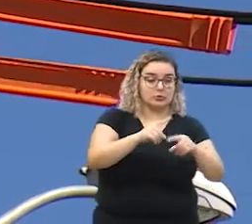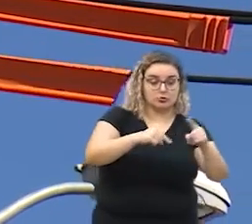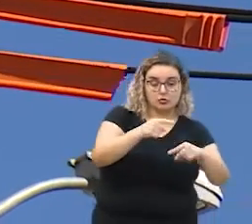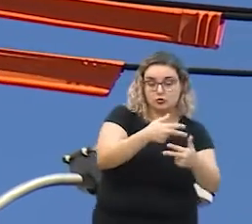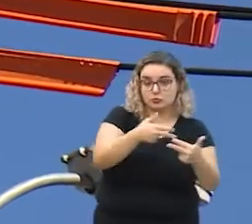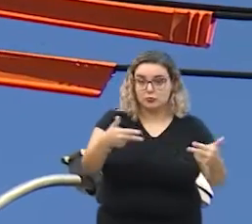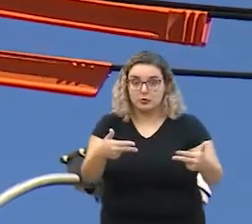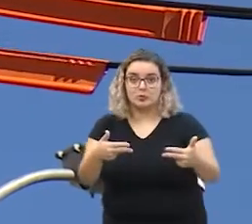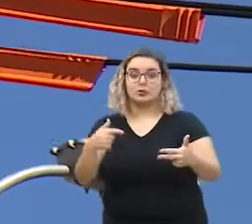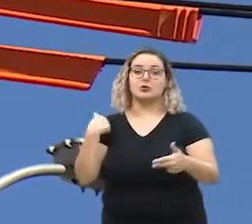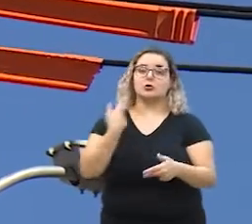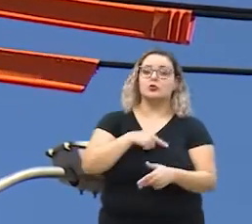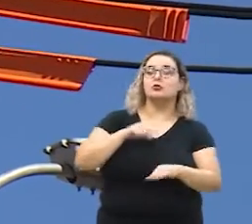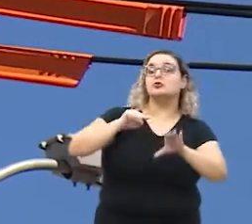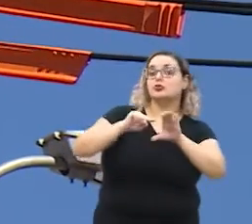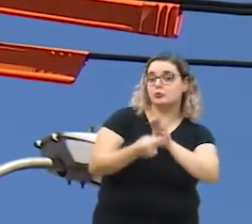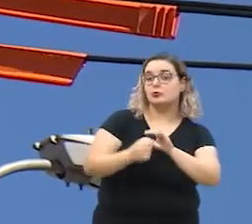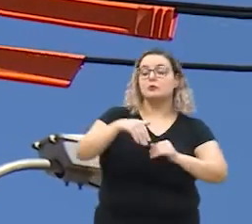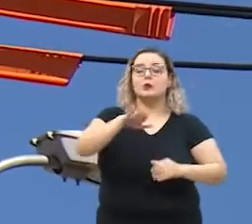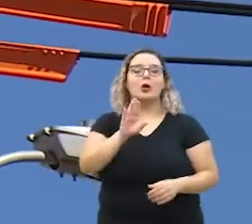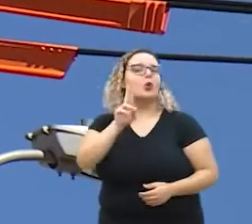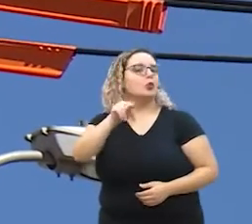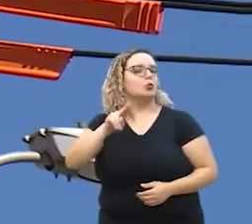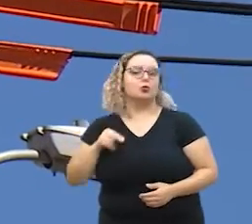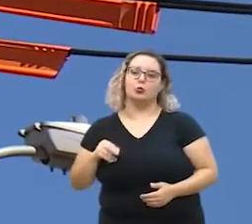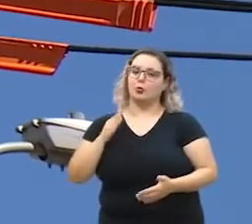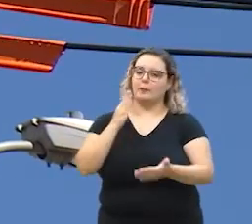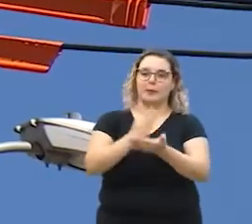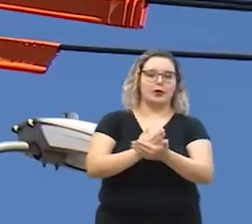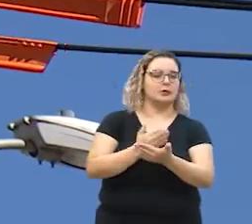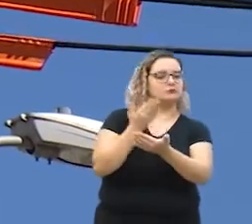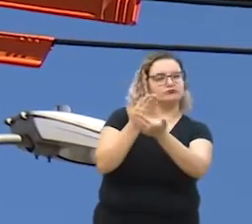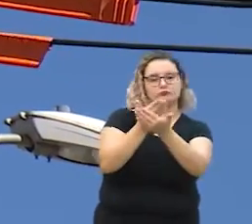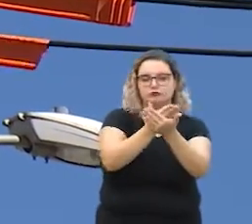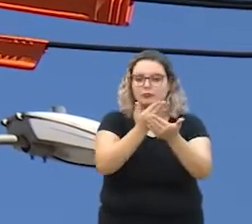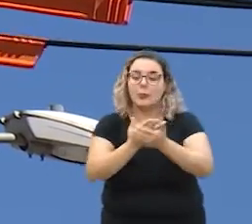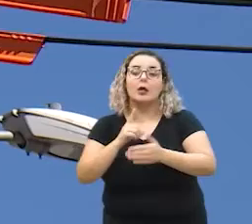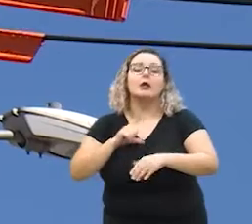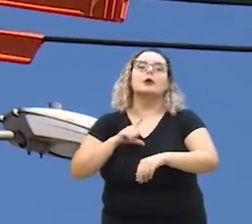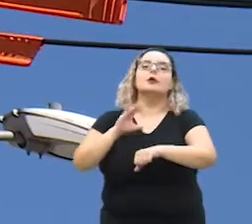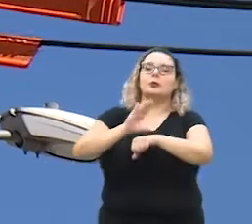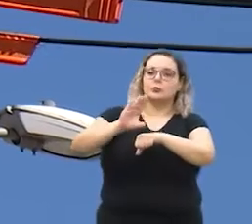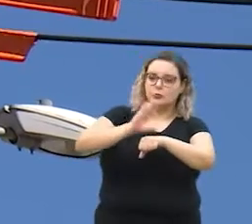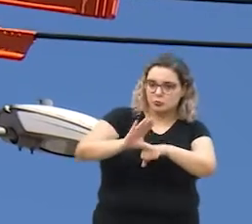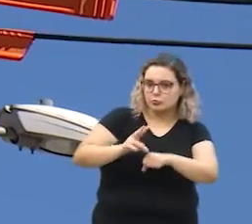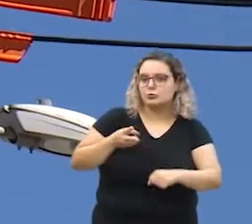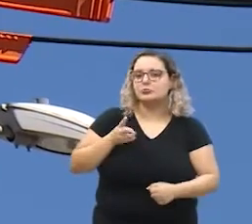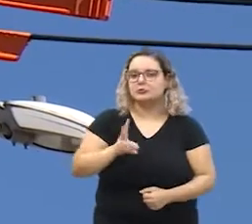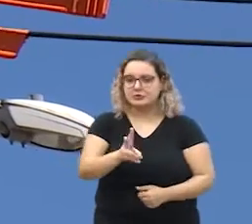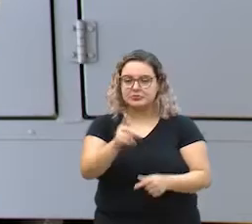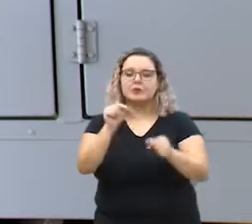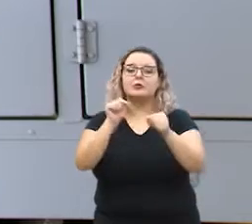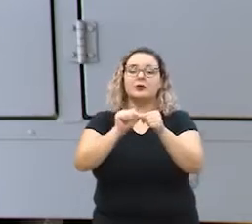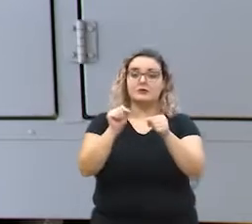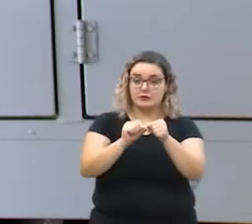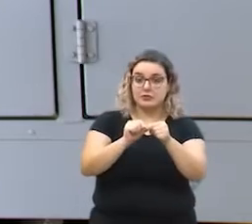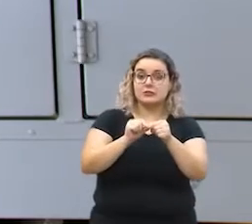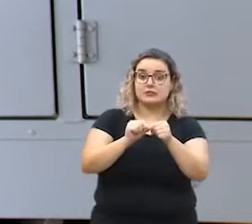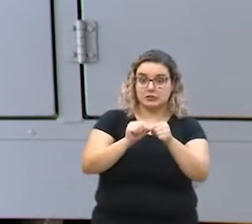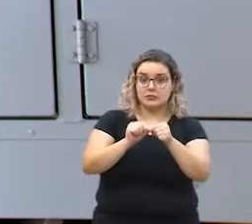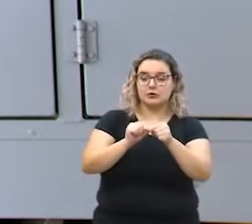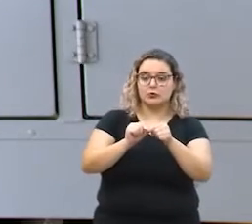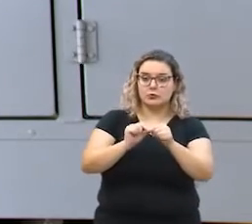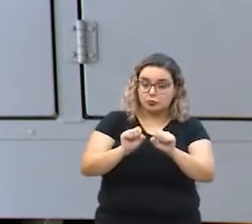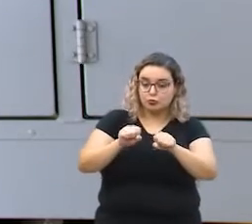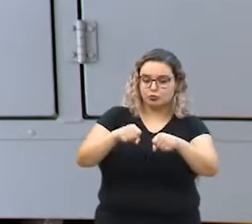que a gente está se aperfeiçoando, a gente nunca para de estudar. A gente tem alguns cursos que a gente tem que estar